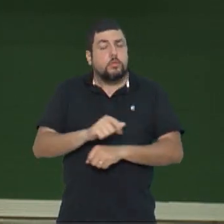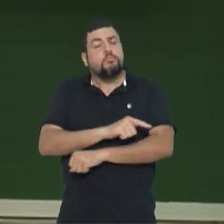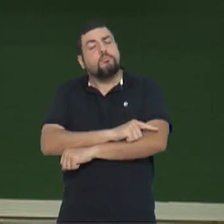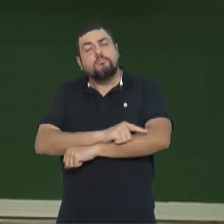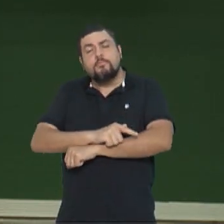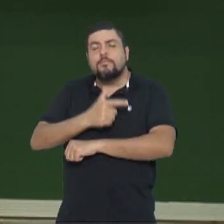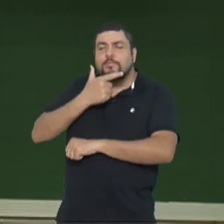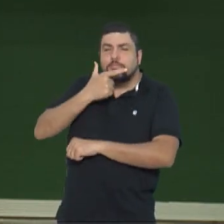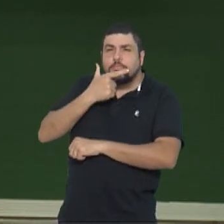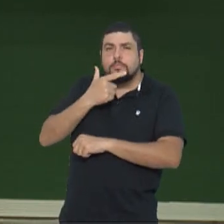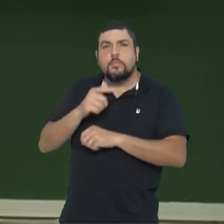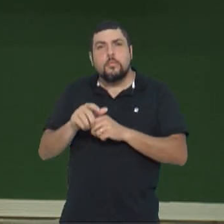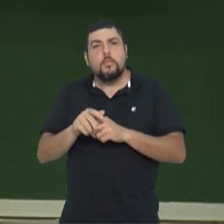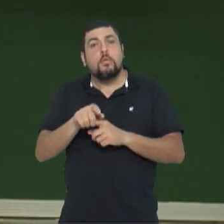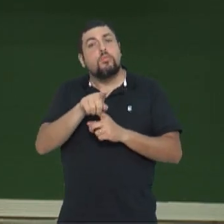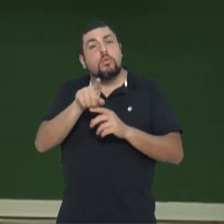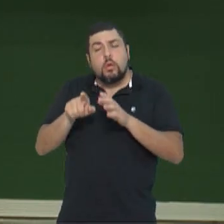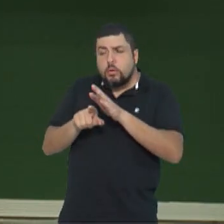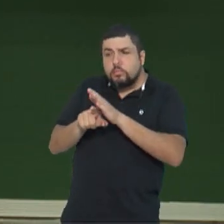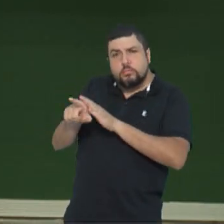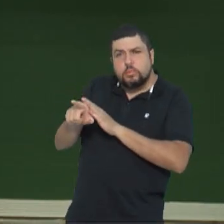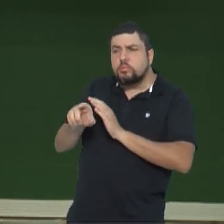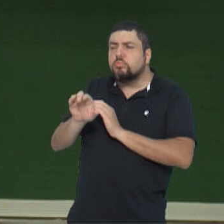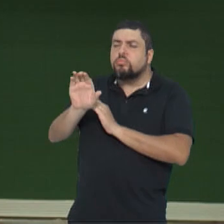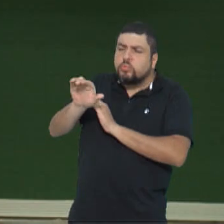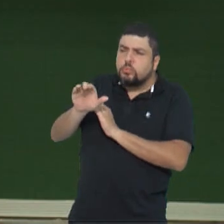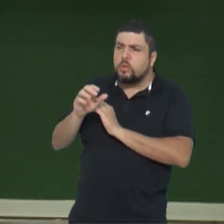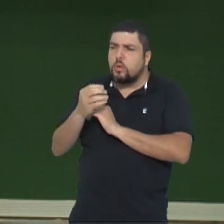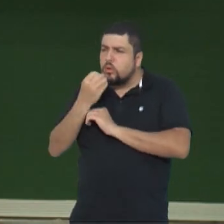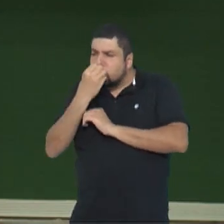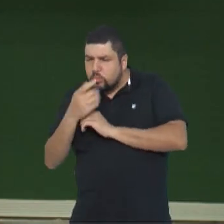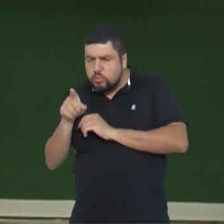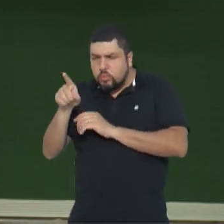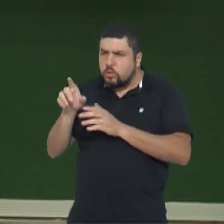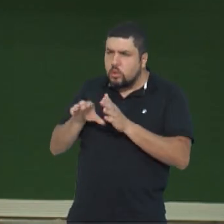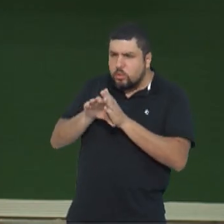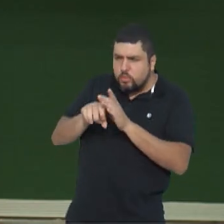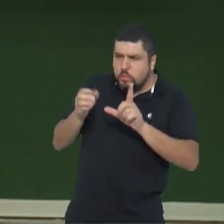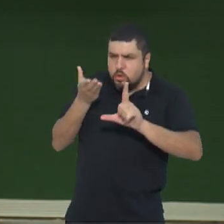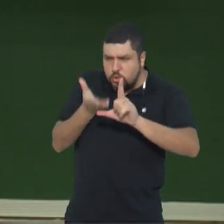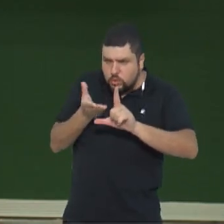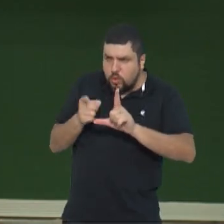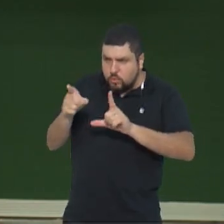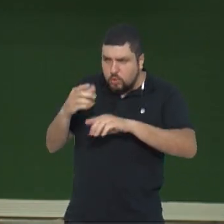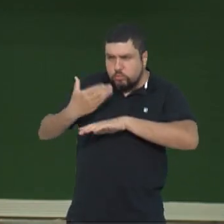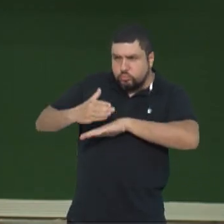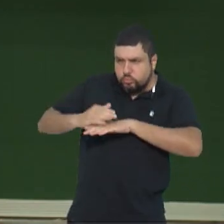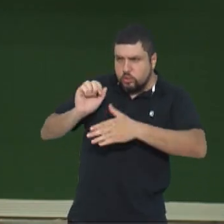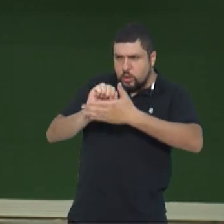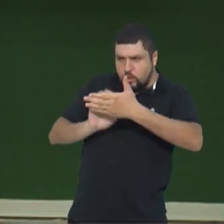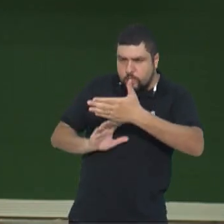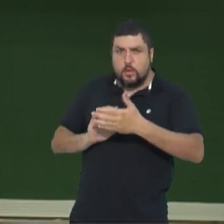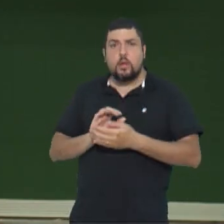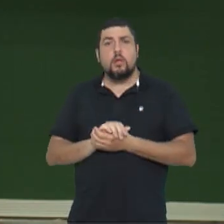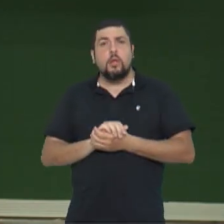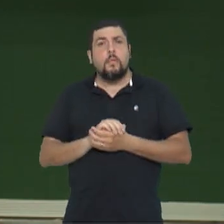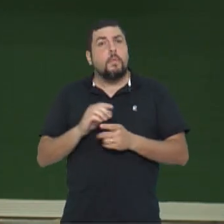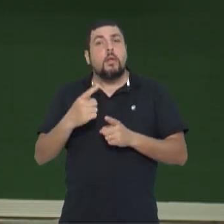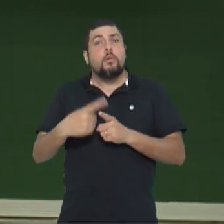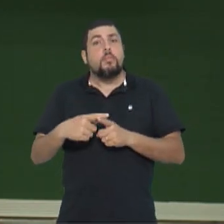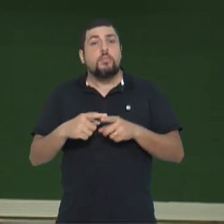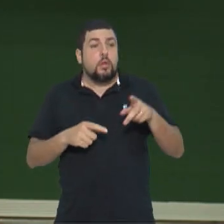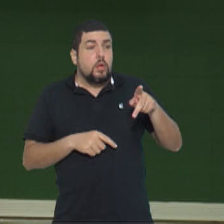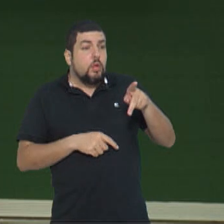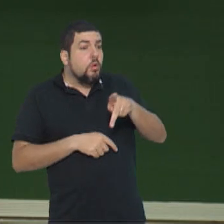olha fulano, você está acessando? Como é que tá? Você está entregando? Por quê, gente? Porque às vezes o professor, ele não consegue